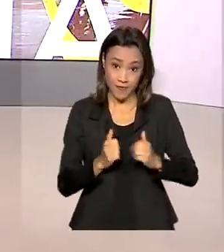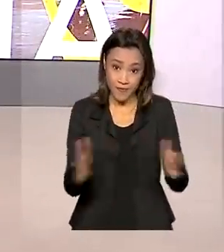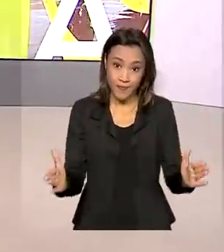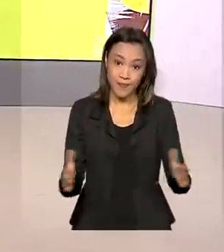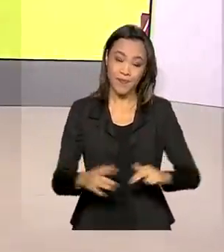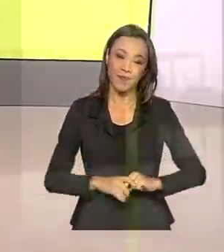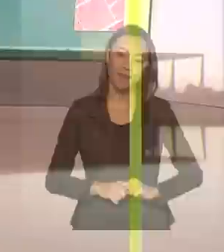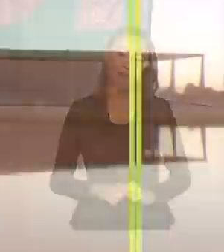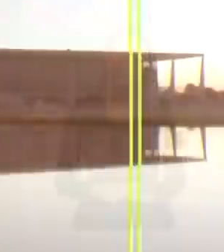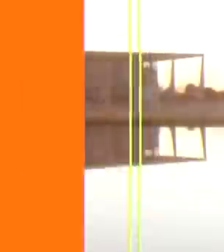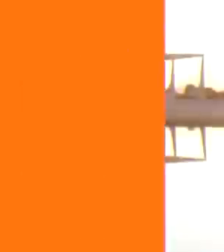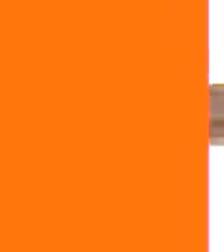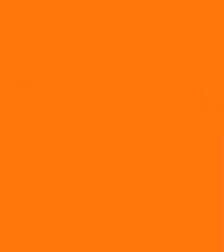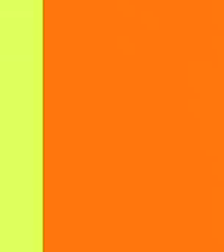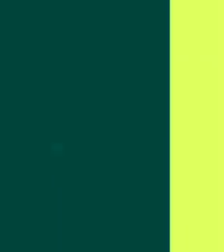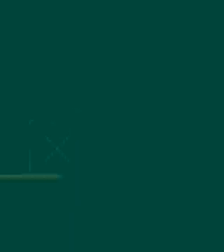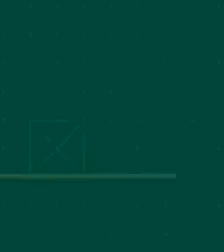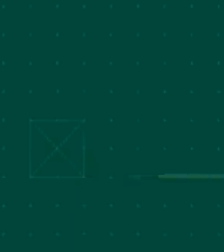ar.